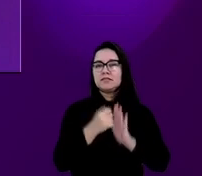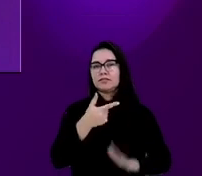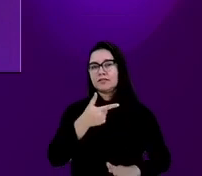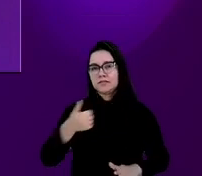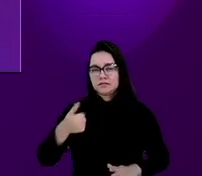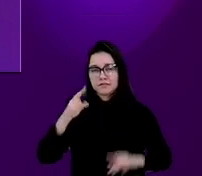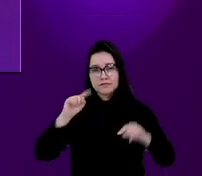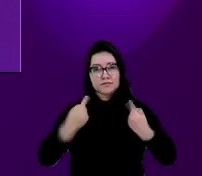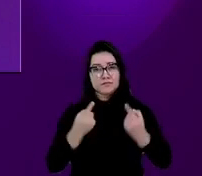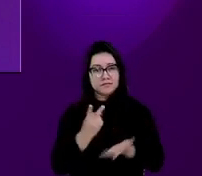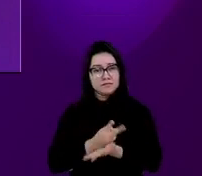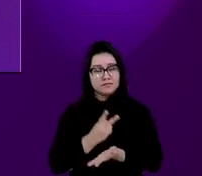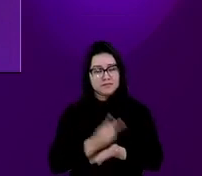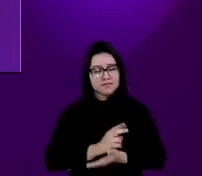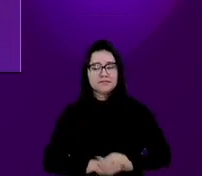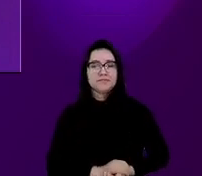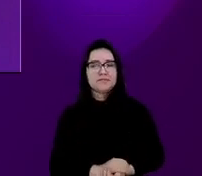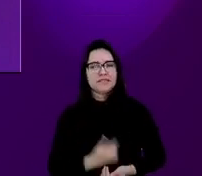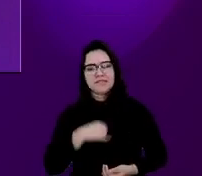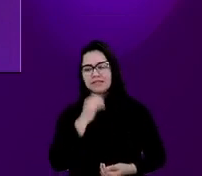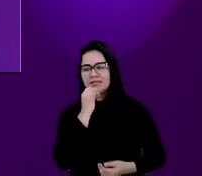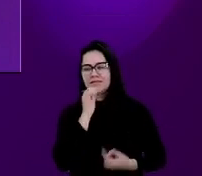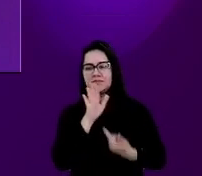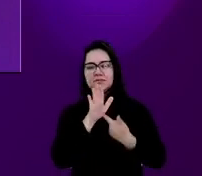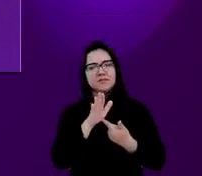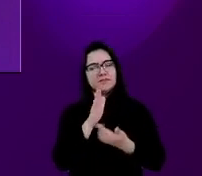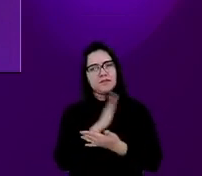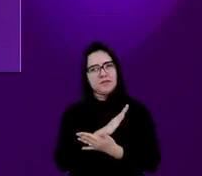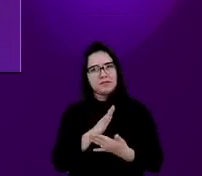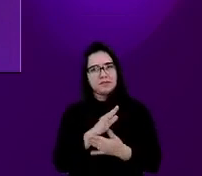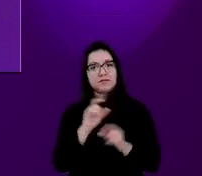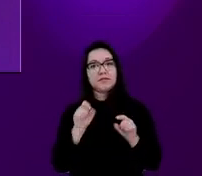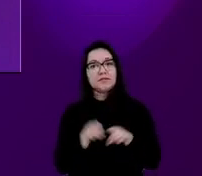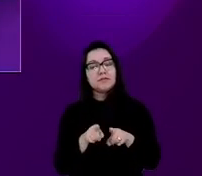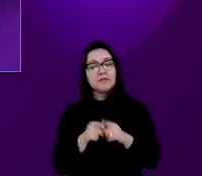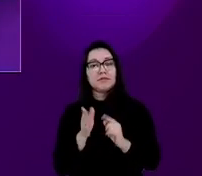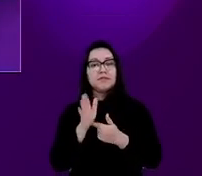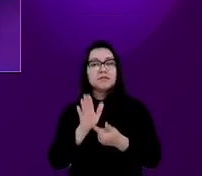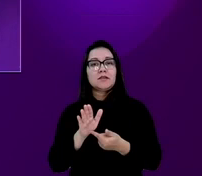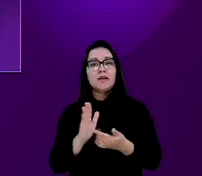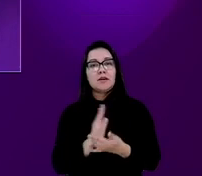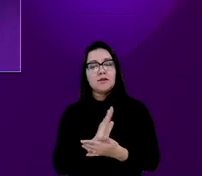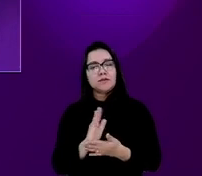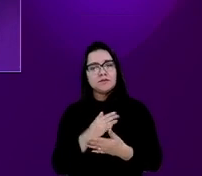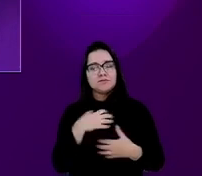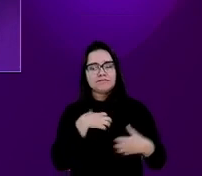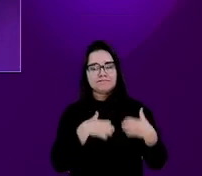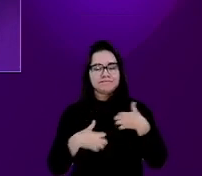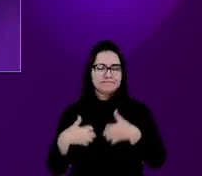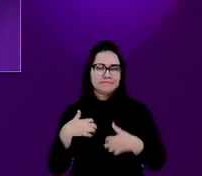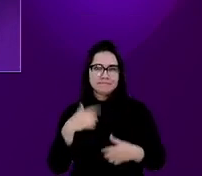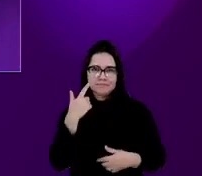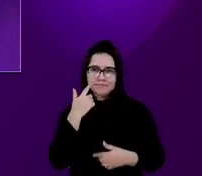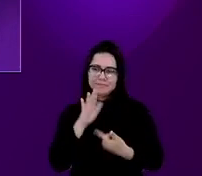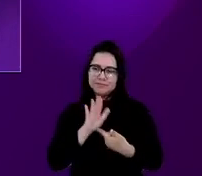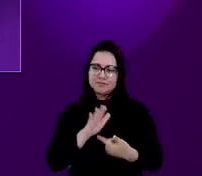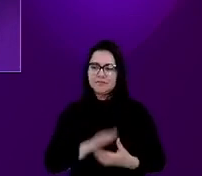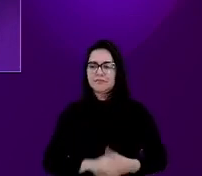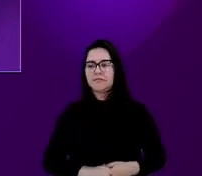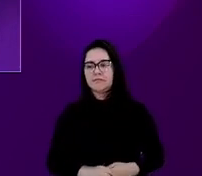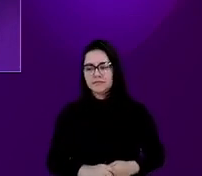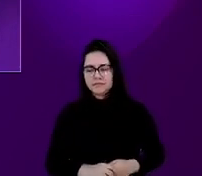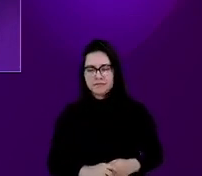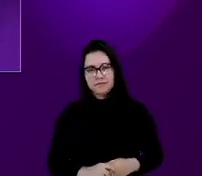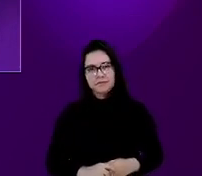queria dar alguns exemplos e compartilhar algumas angústias que a gente ainda